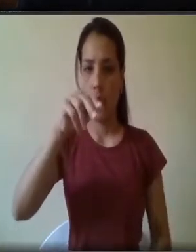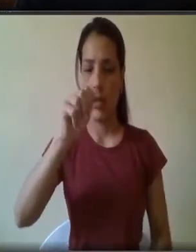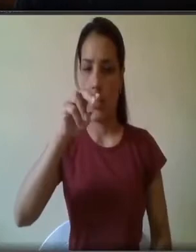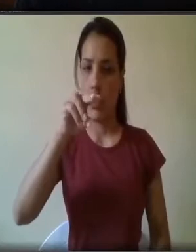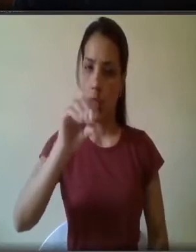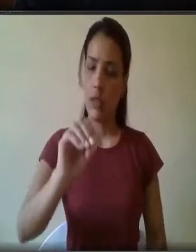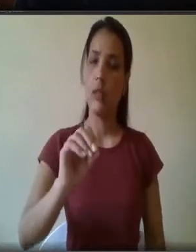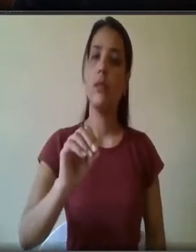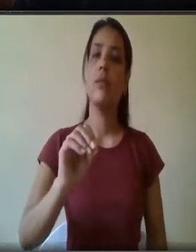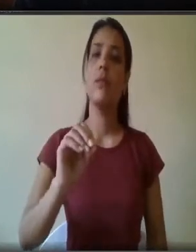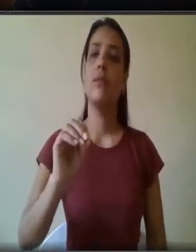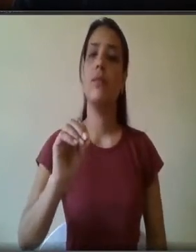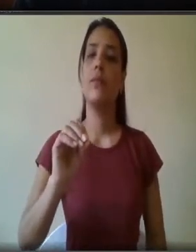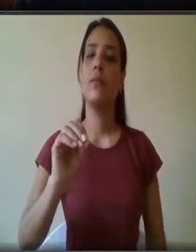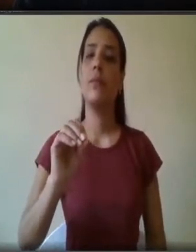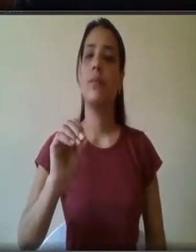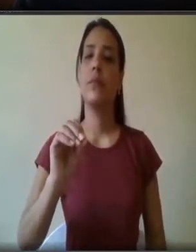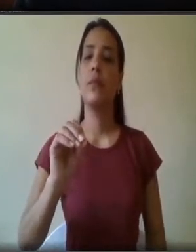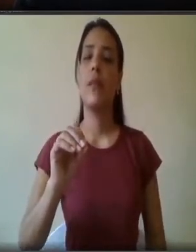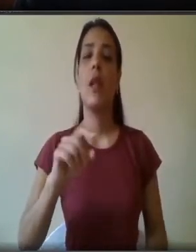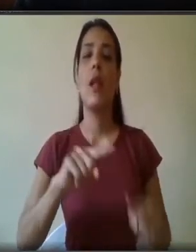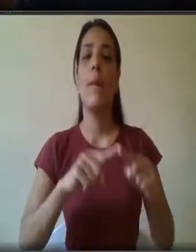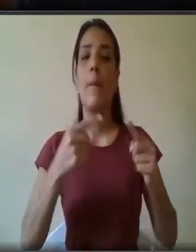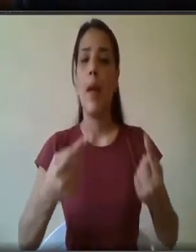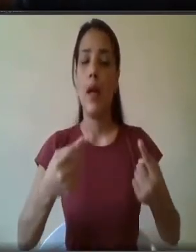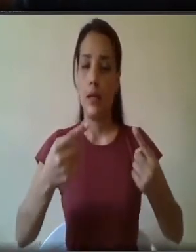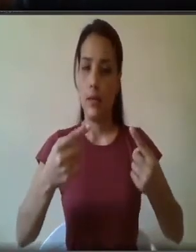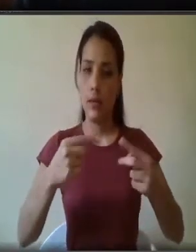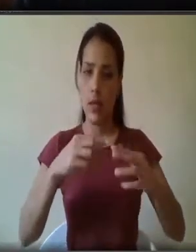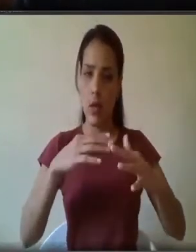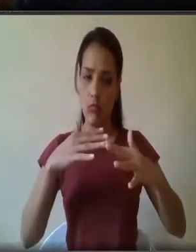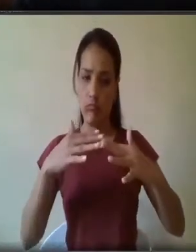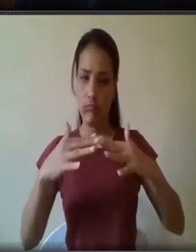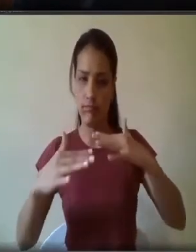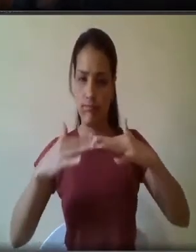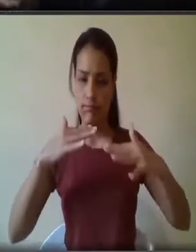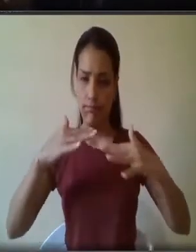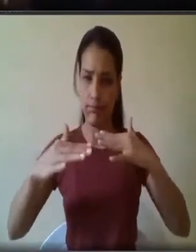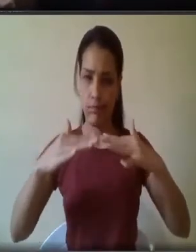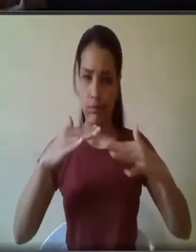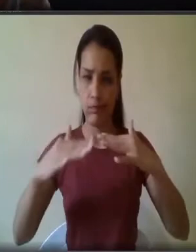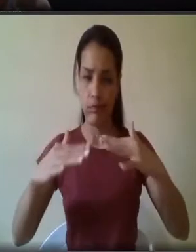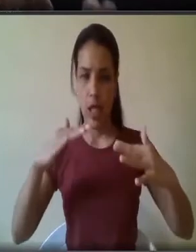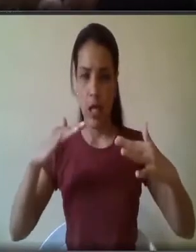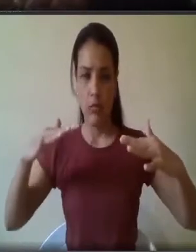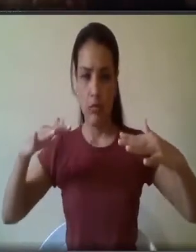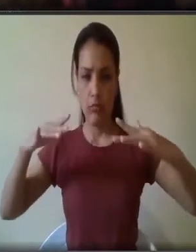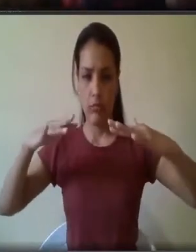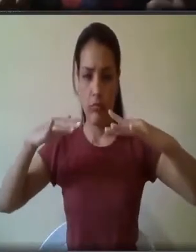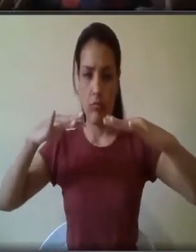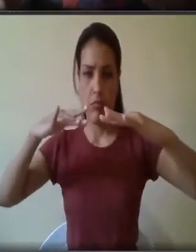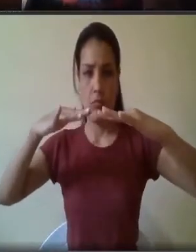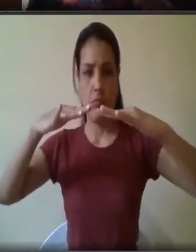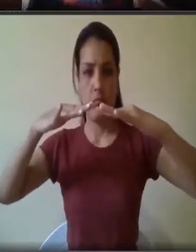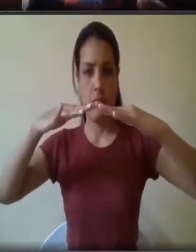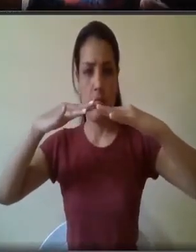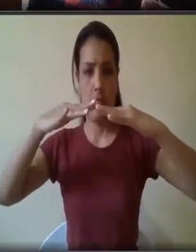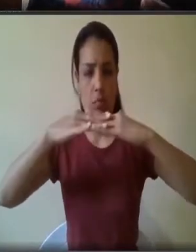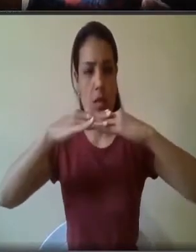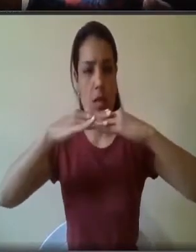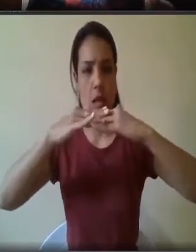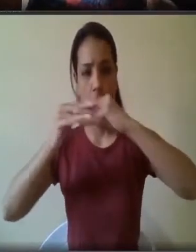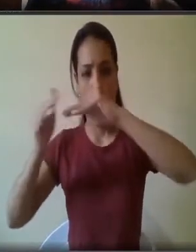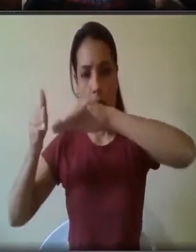Esse movimento das massas aqui, essa orogênese, essa colisão, ela arrastou o Acre